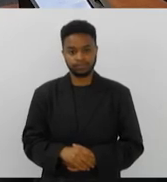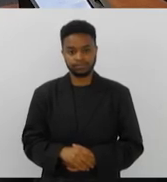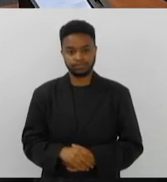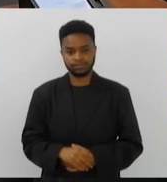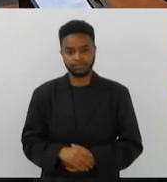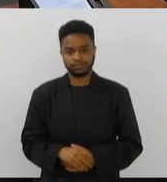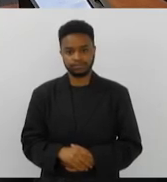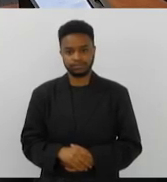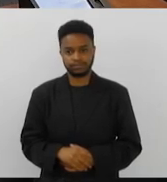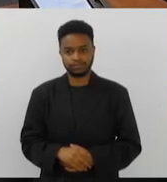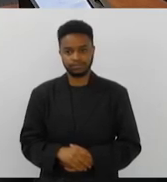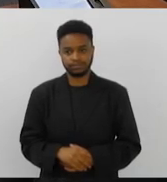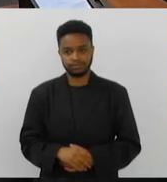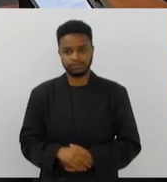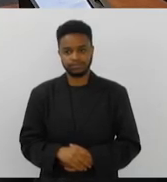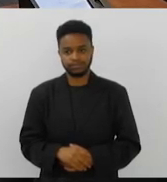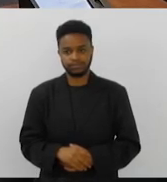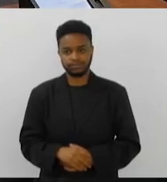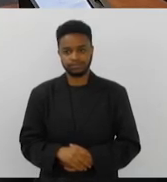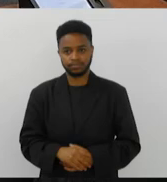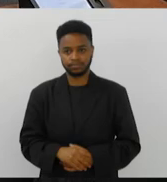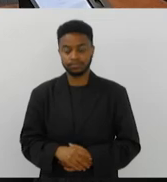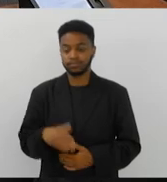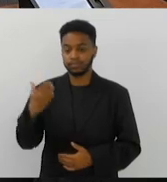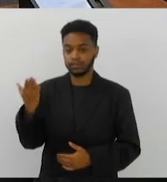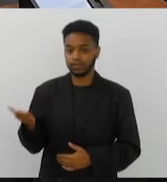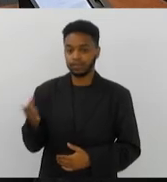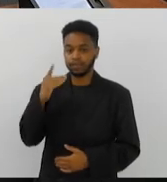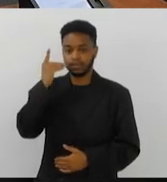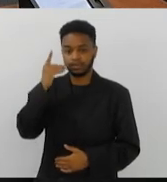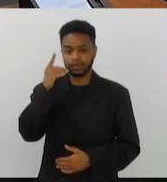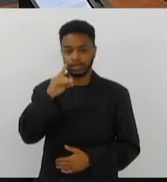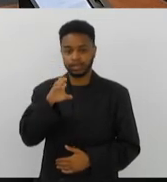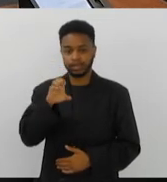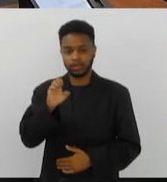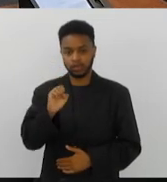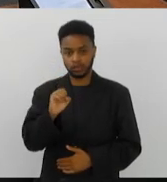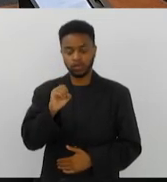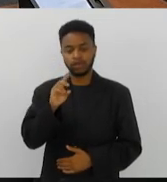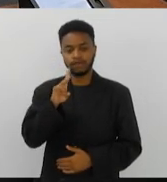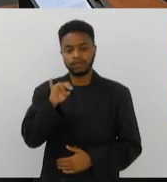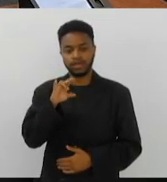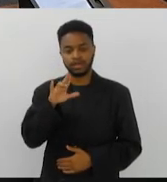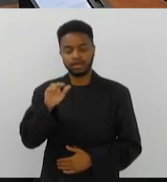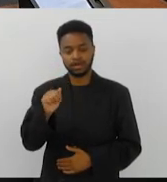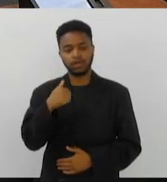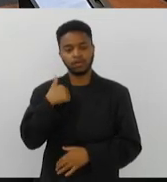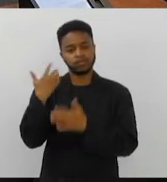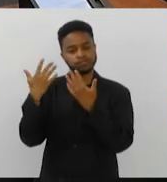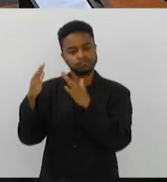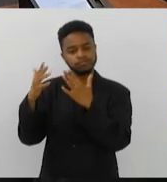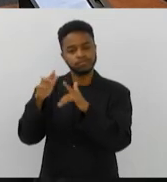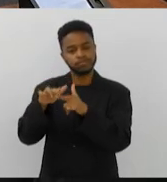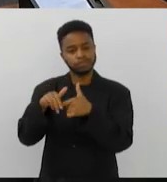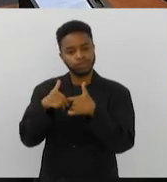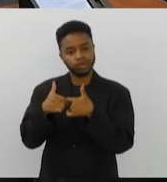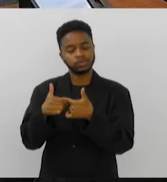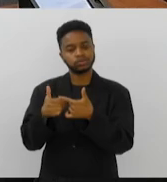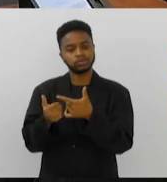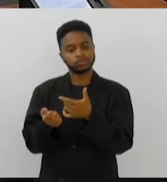Excelentíssimo Senhor deputado Léo Vieira a quem parabenizo pela iniciativa